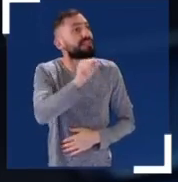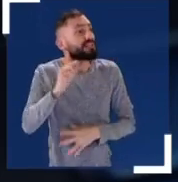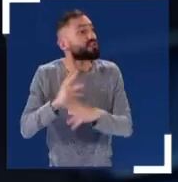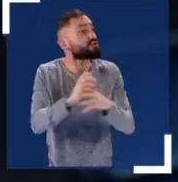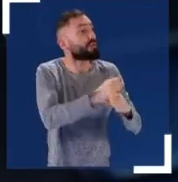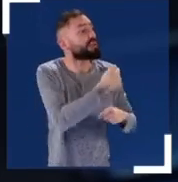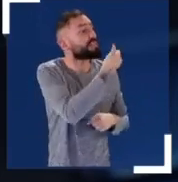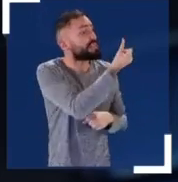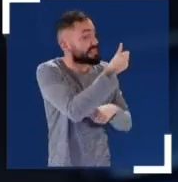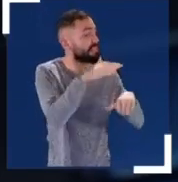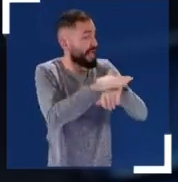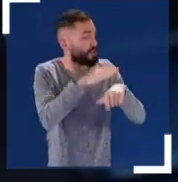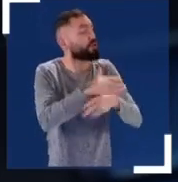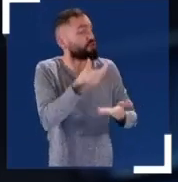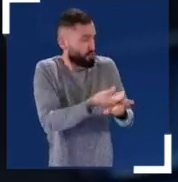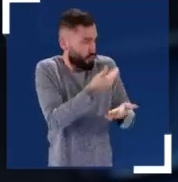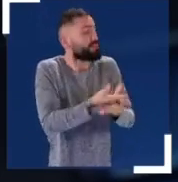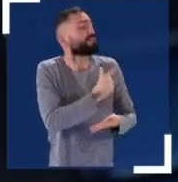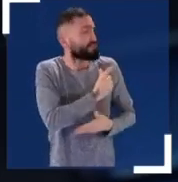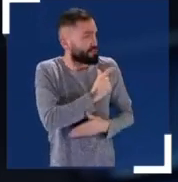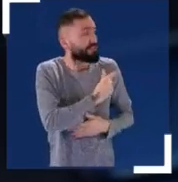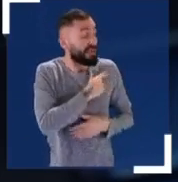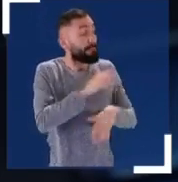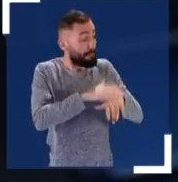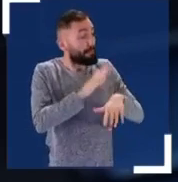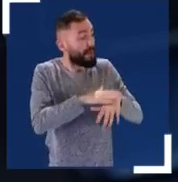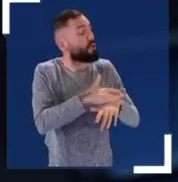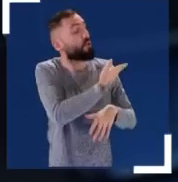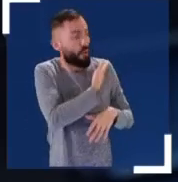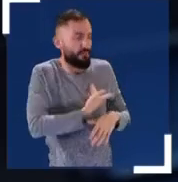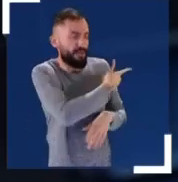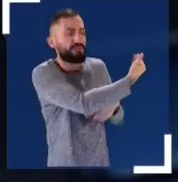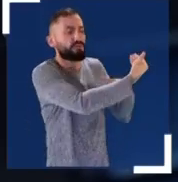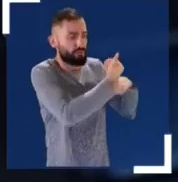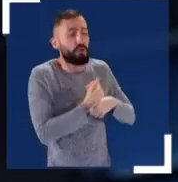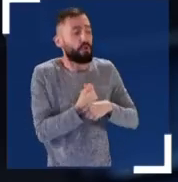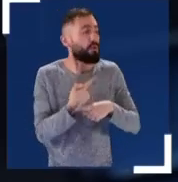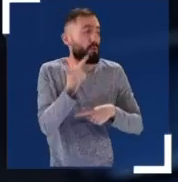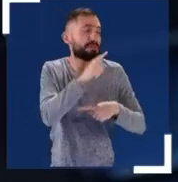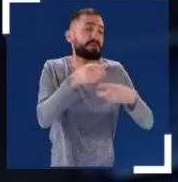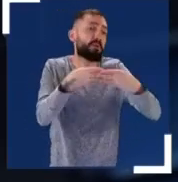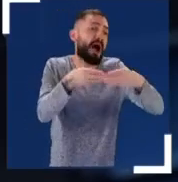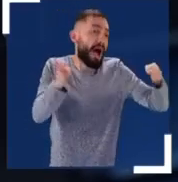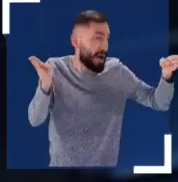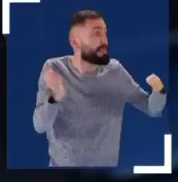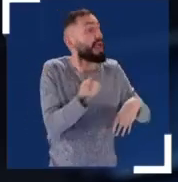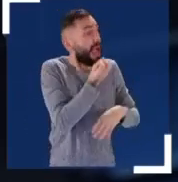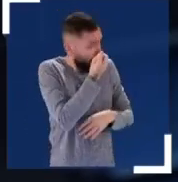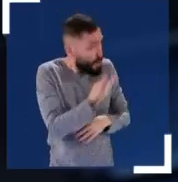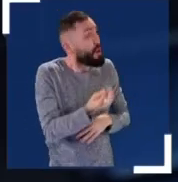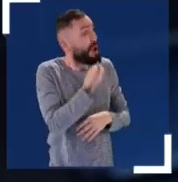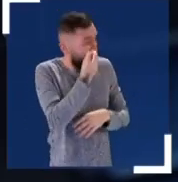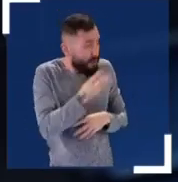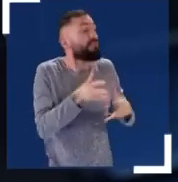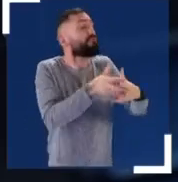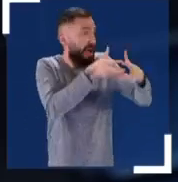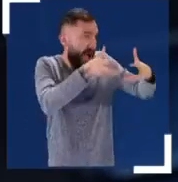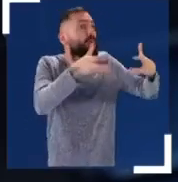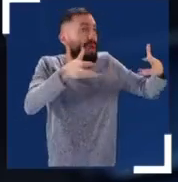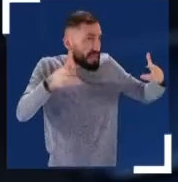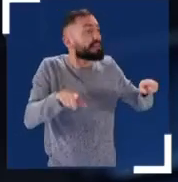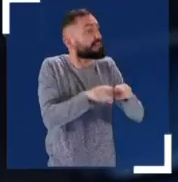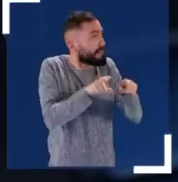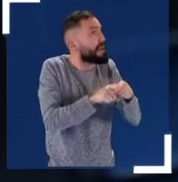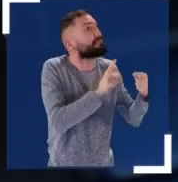sopa. Nós é que criamos, fizemos isso com autorização do governo, evidentemente. Foi uma boa iniciativa e pode ser feito e ampliado para todos os